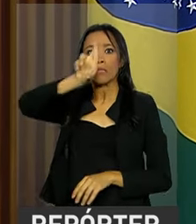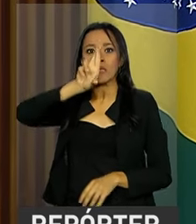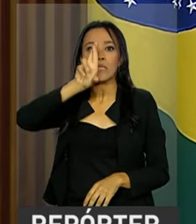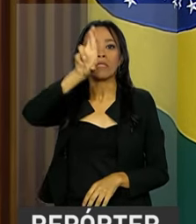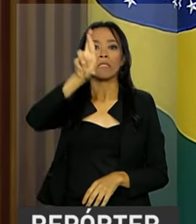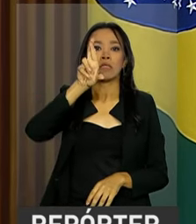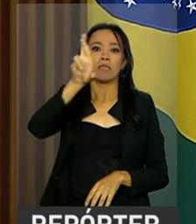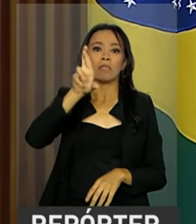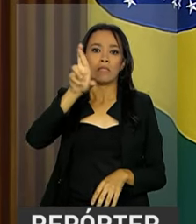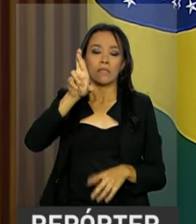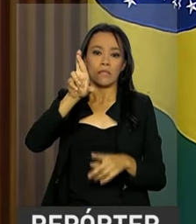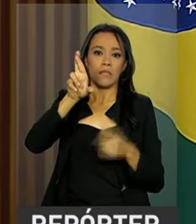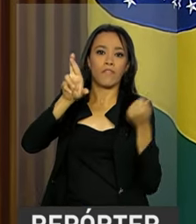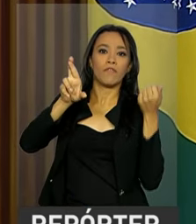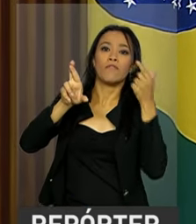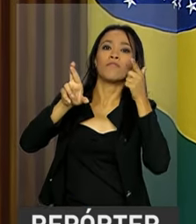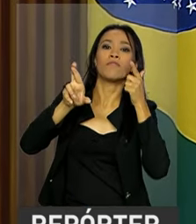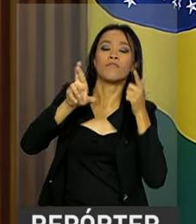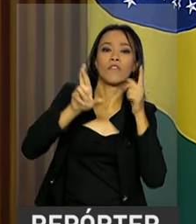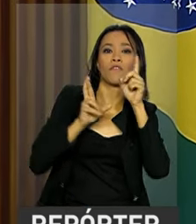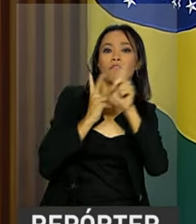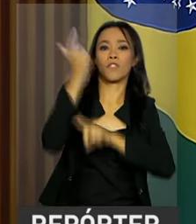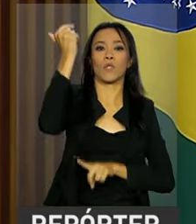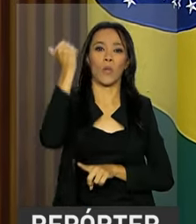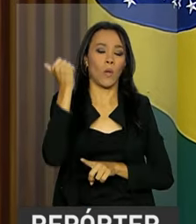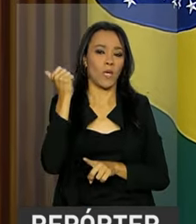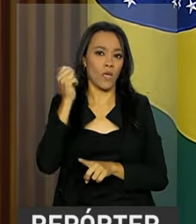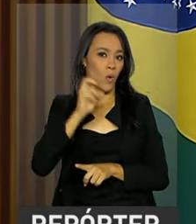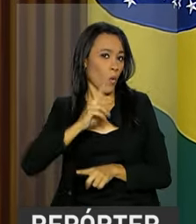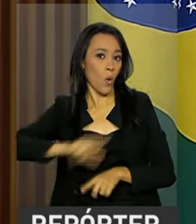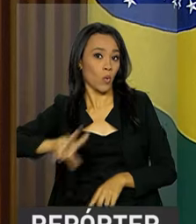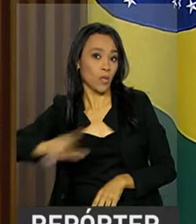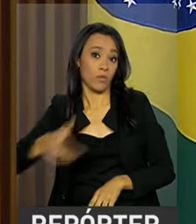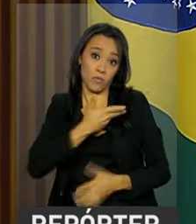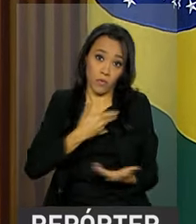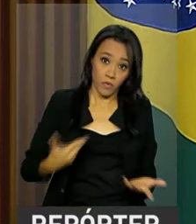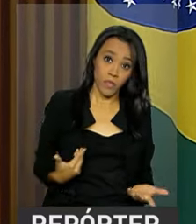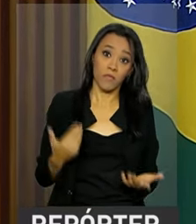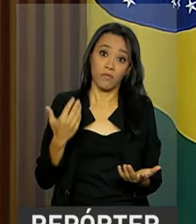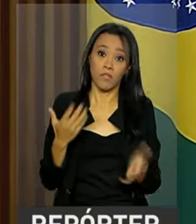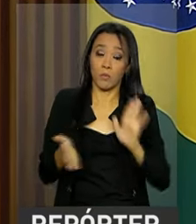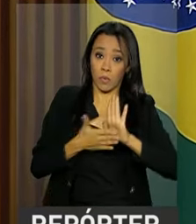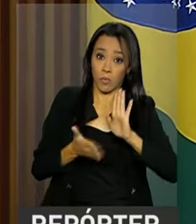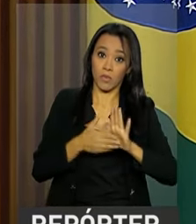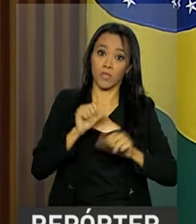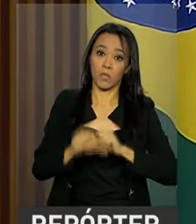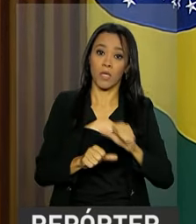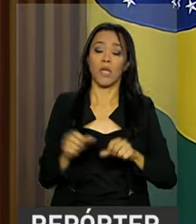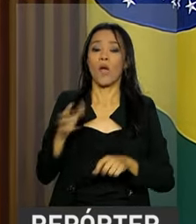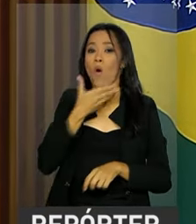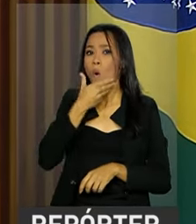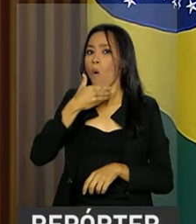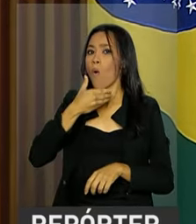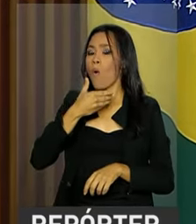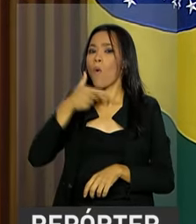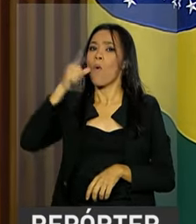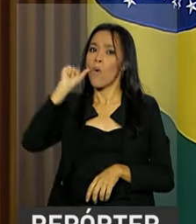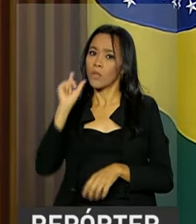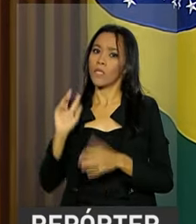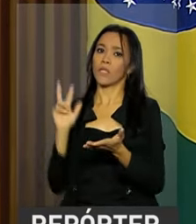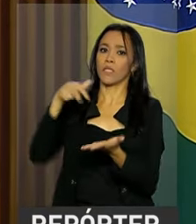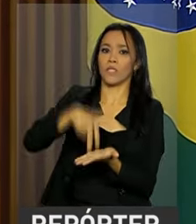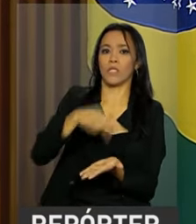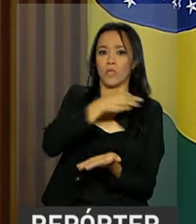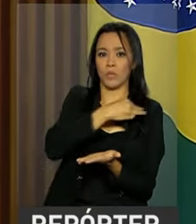reformista ou não eh do governo isto não é o Meireles ainda disse ontem lá no Rio de